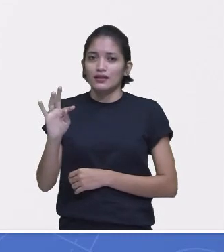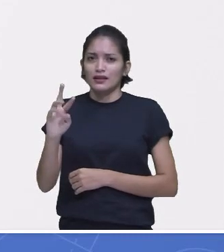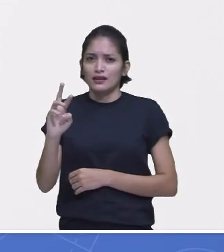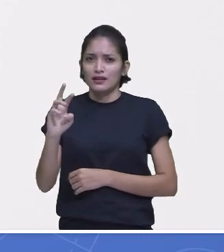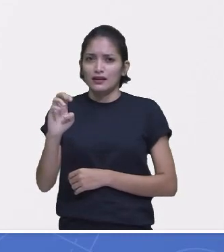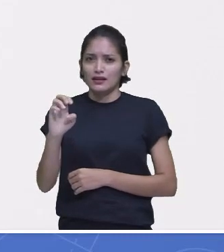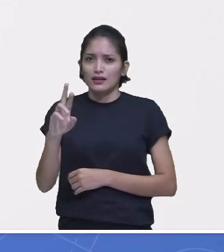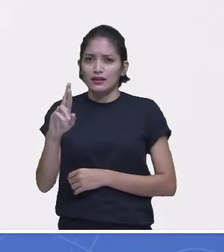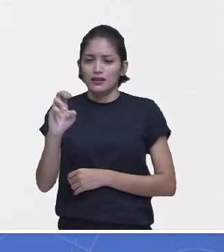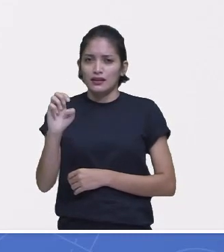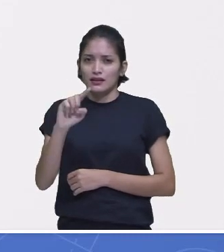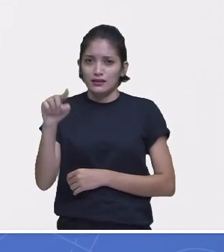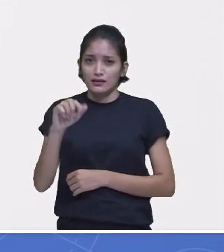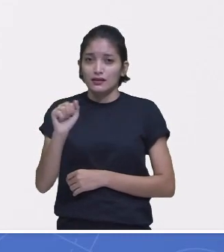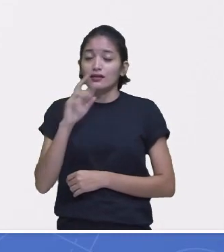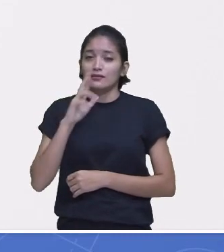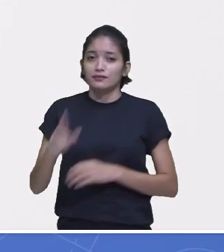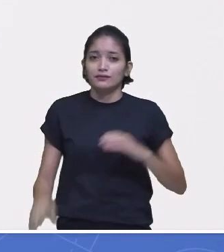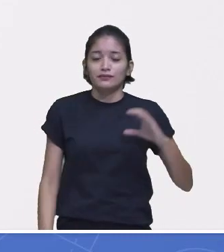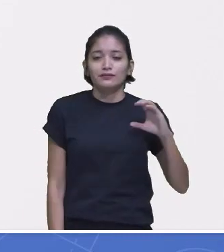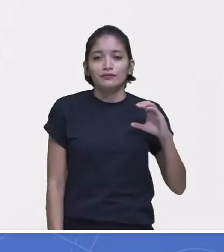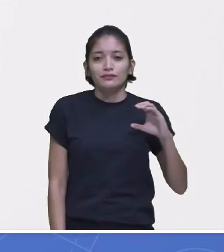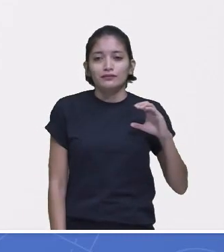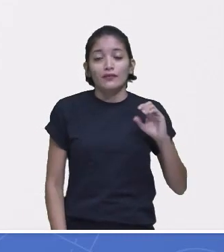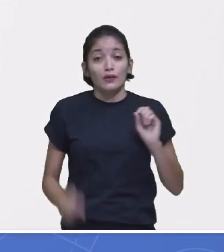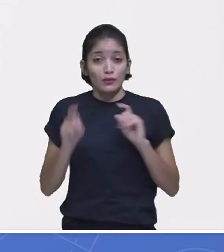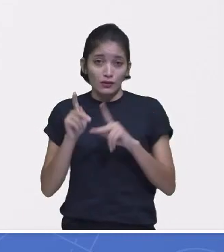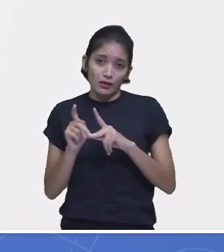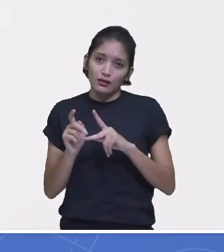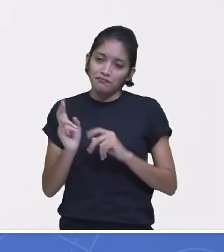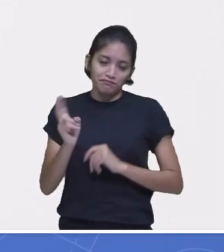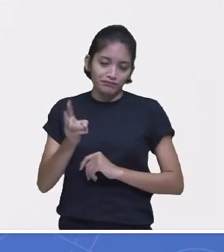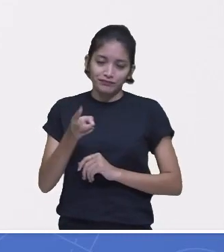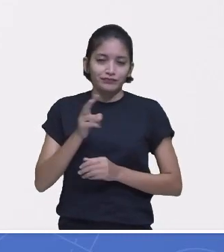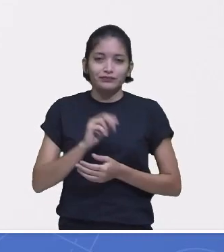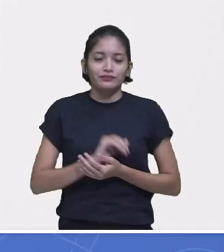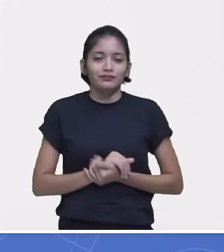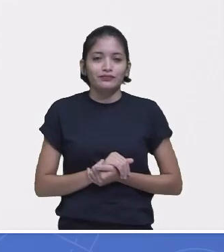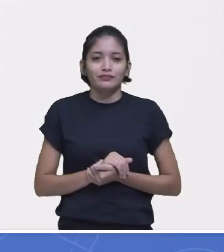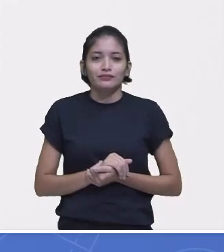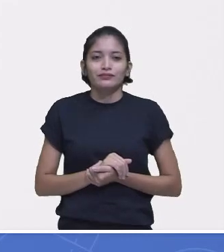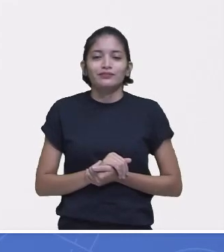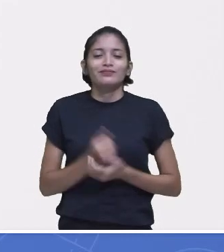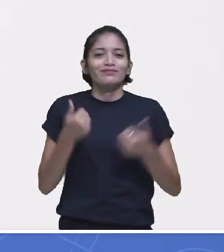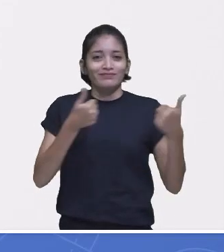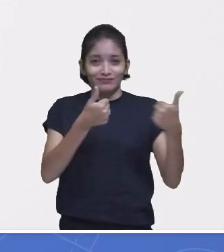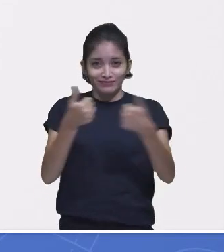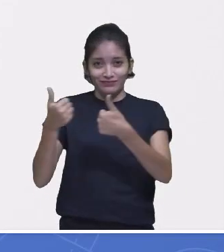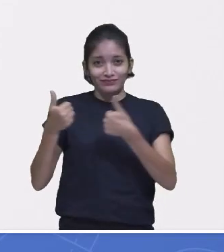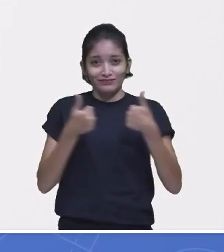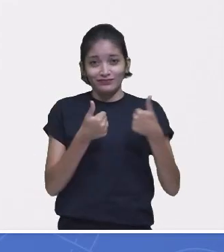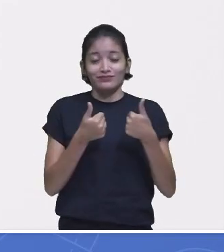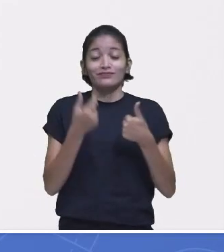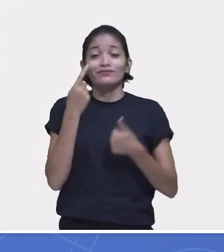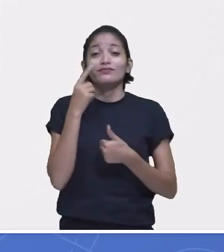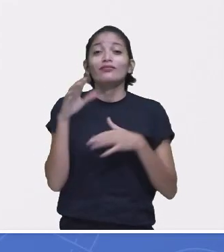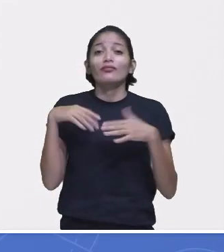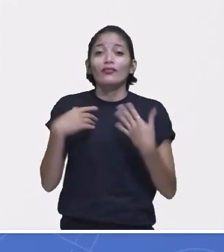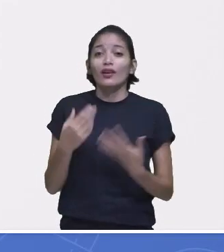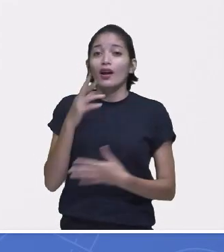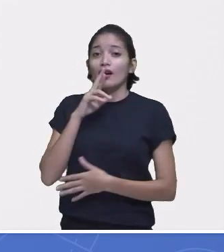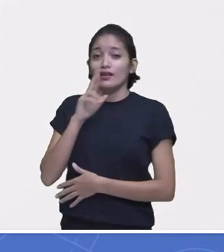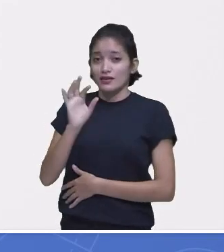Ana Terezinha? Letra C. Ok, mas está valendo. Muito bem, pessoal. Então vamos ver aí qual é a